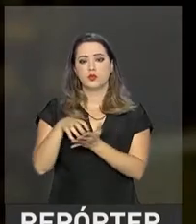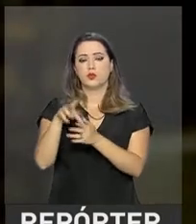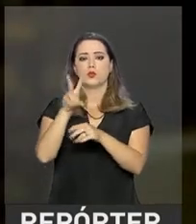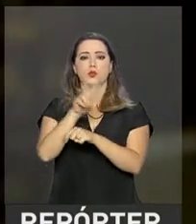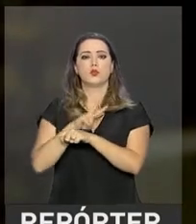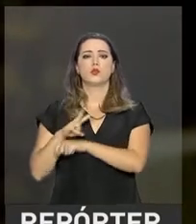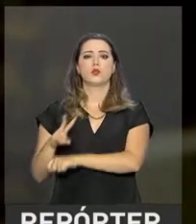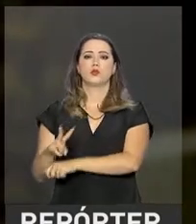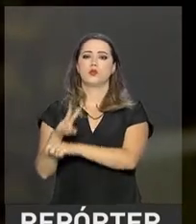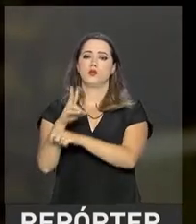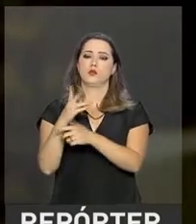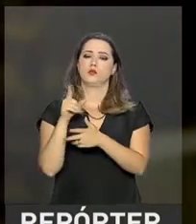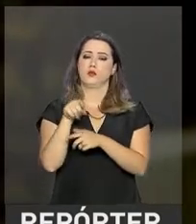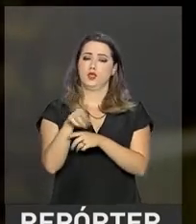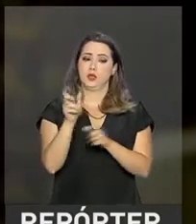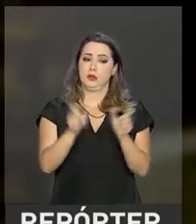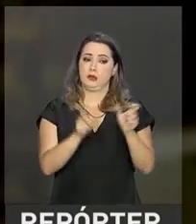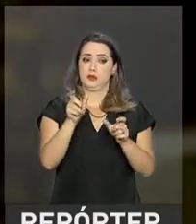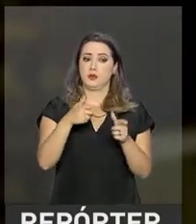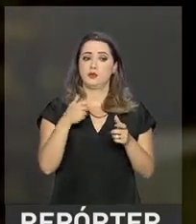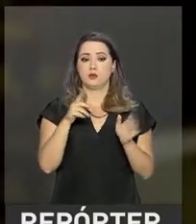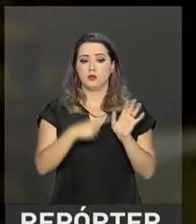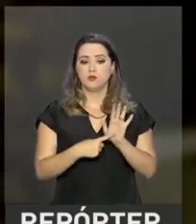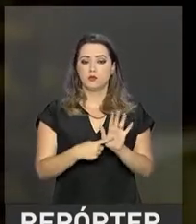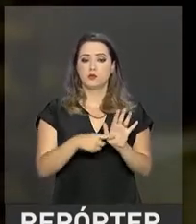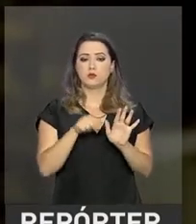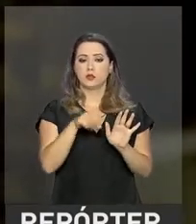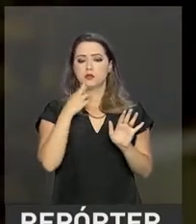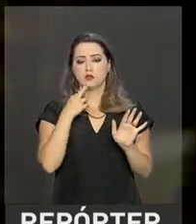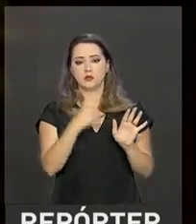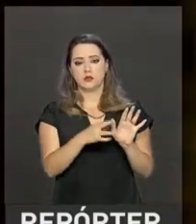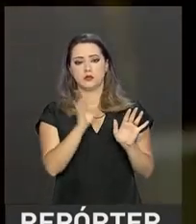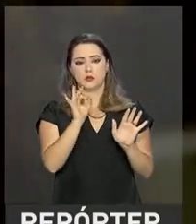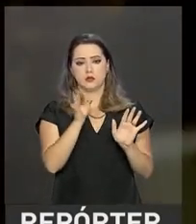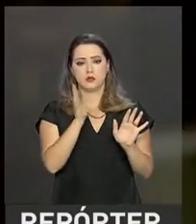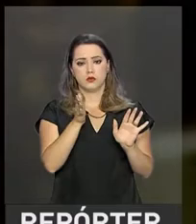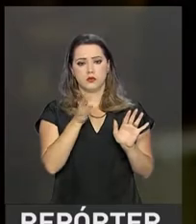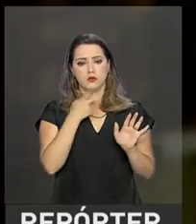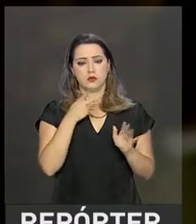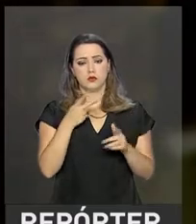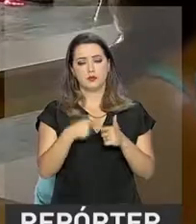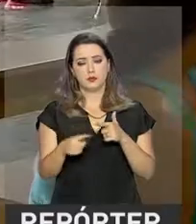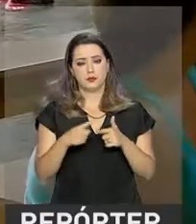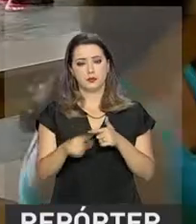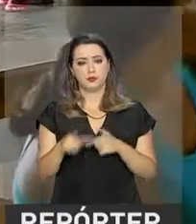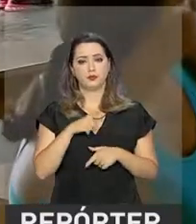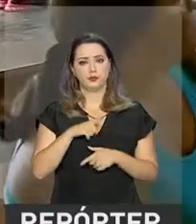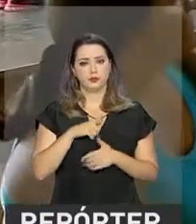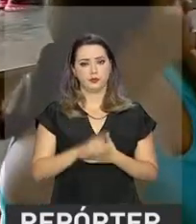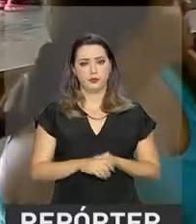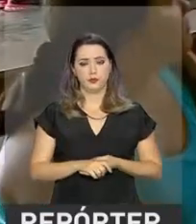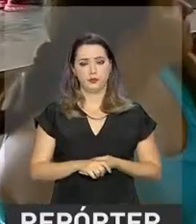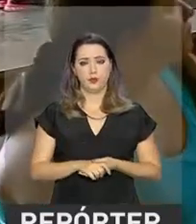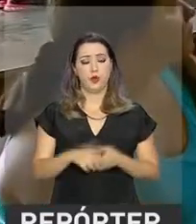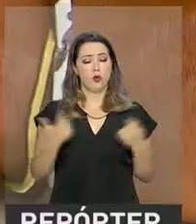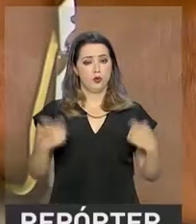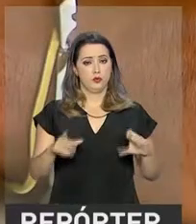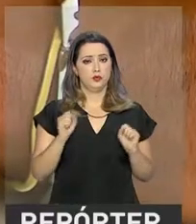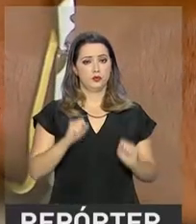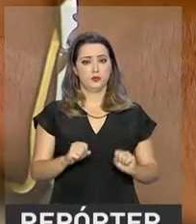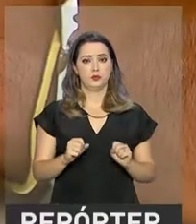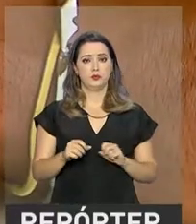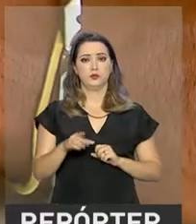para que esses casos sejam analisados e haja uma resposta imediata à sua situação o posto permite que a polícia federal